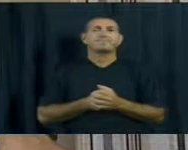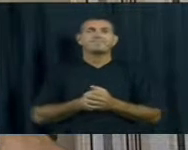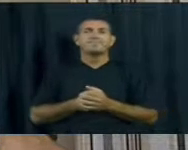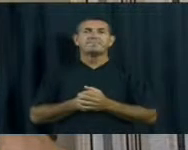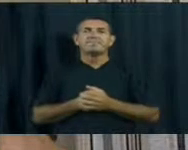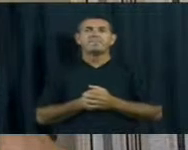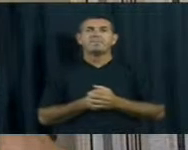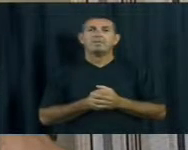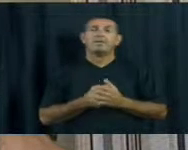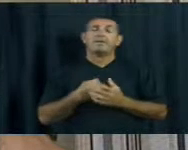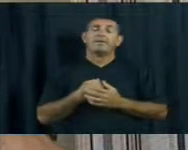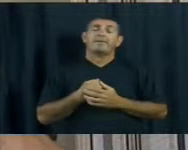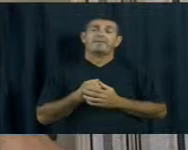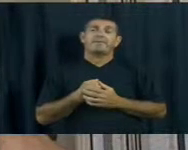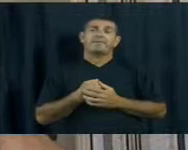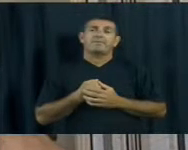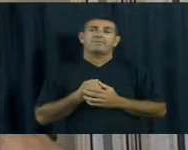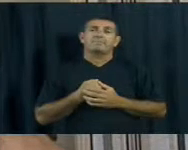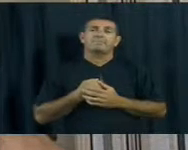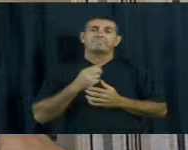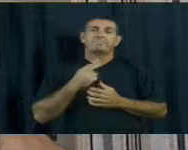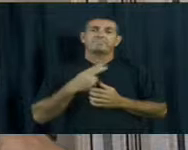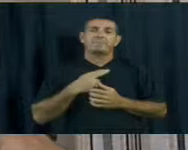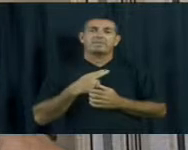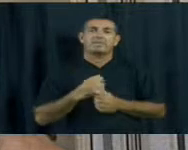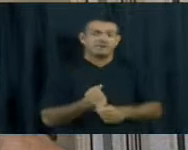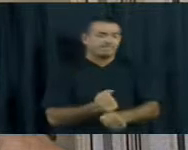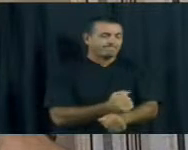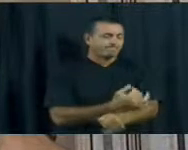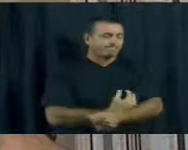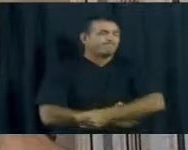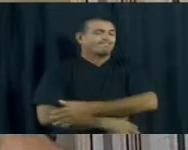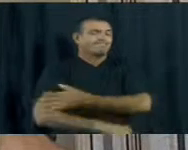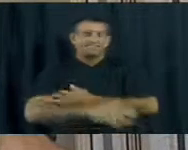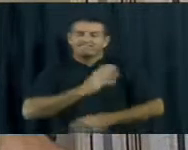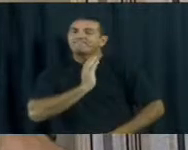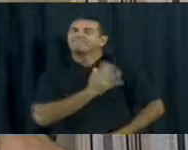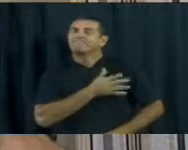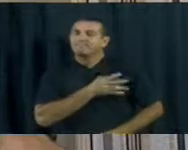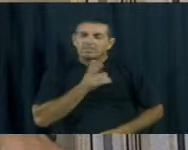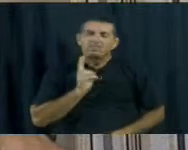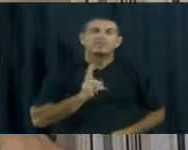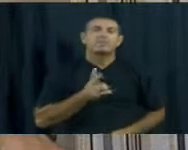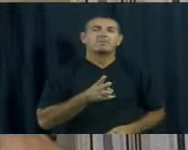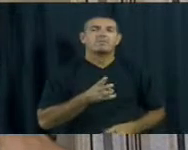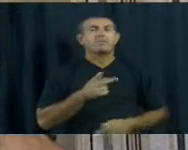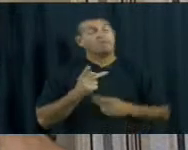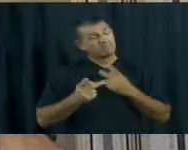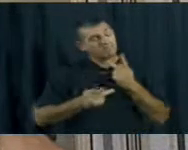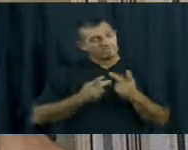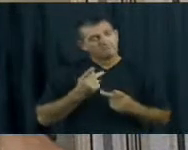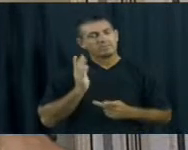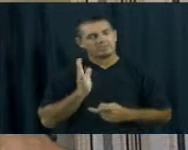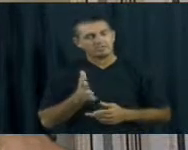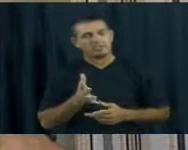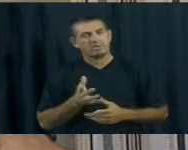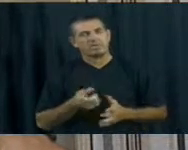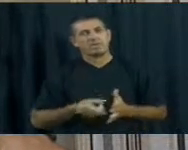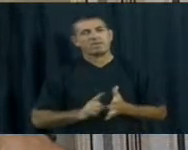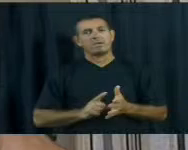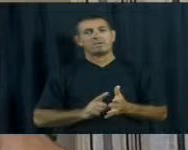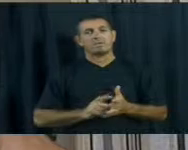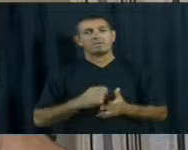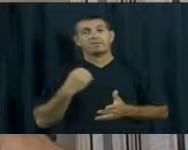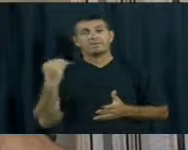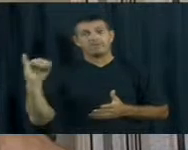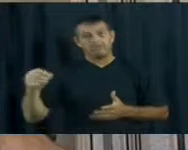eu sempre fui movido pela minha emoção, pelo meu coração. Tanto é que eu falei para você aqui que eu tive a